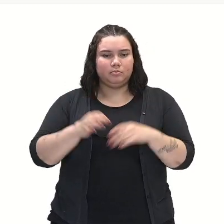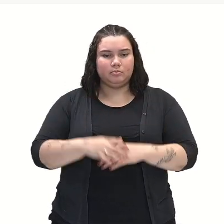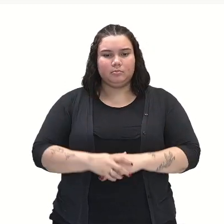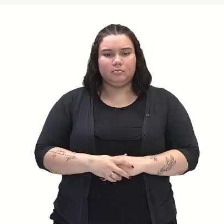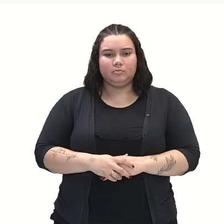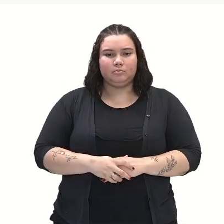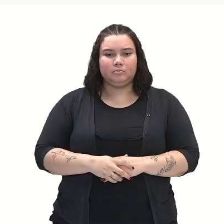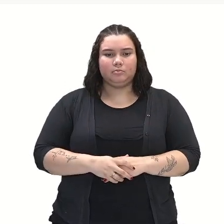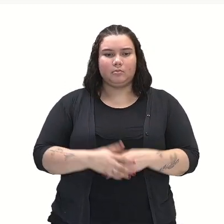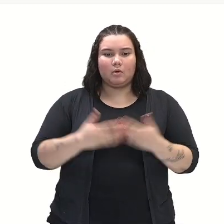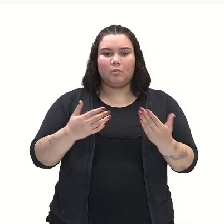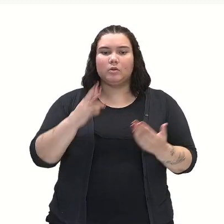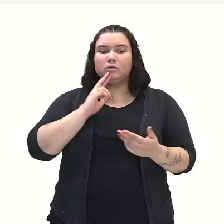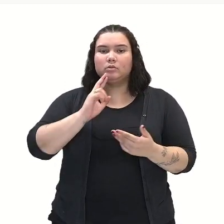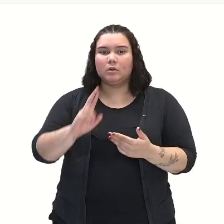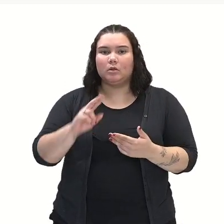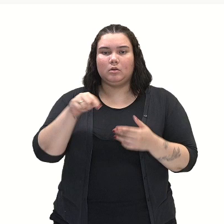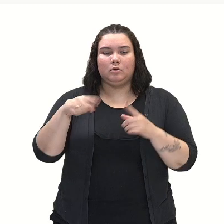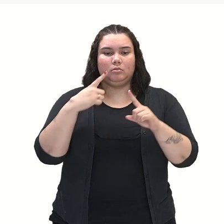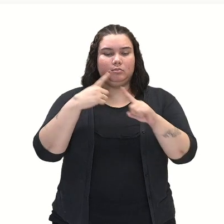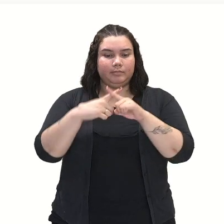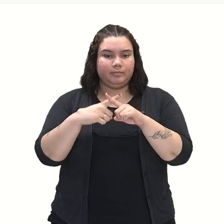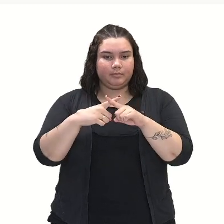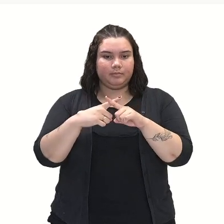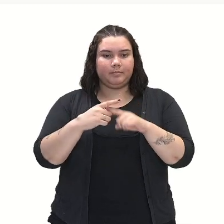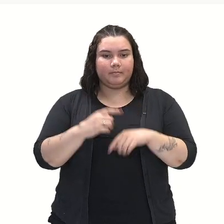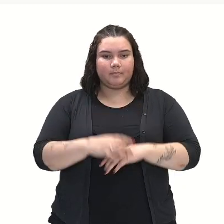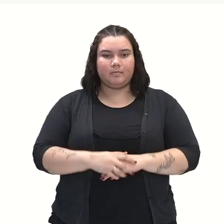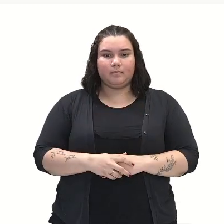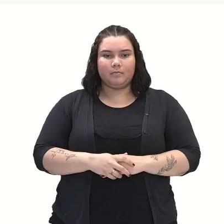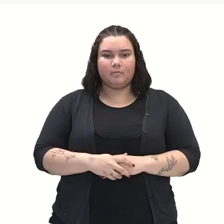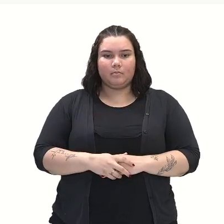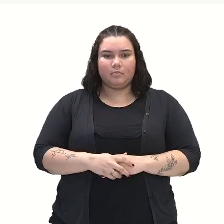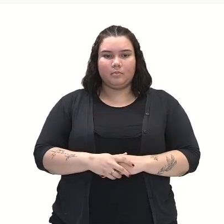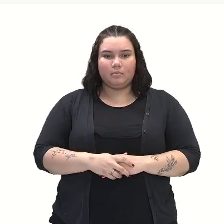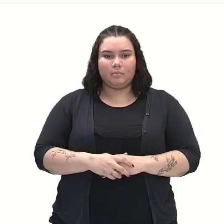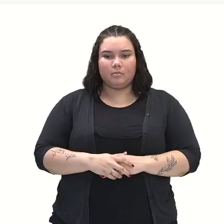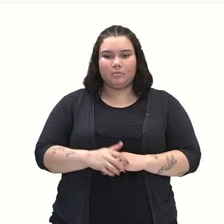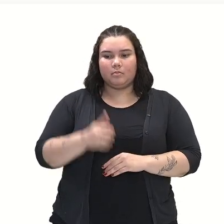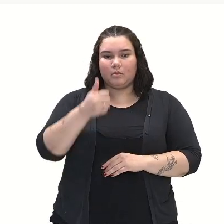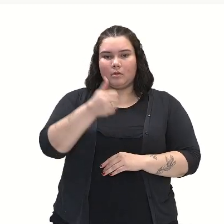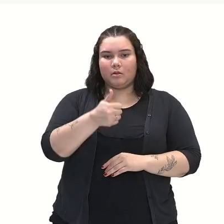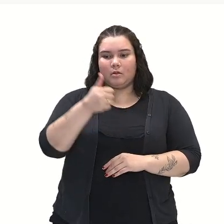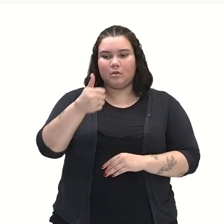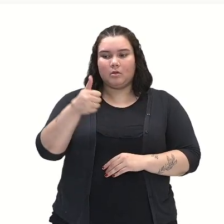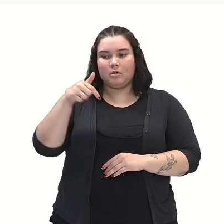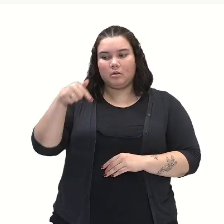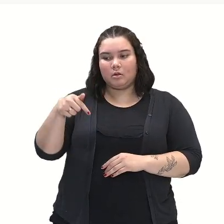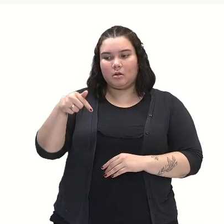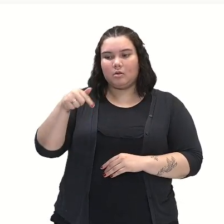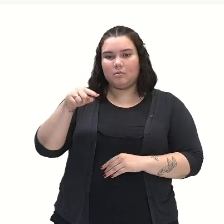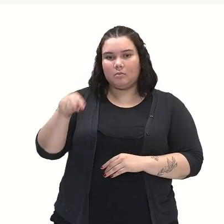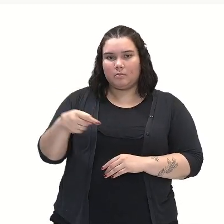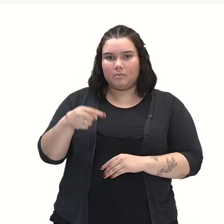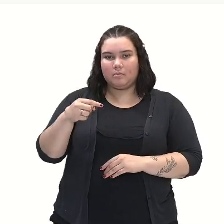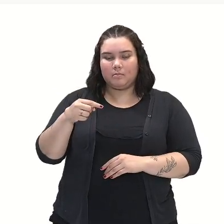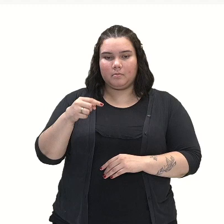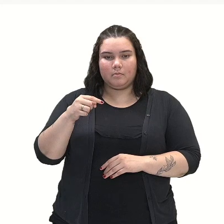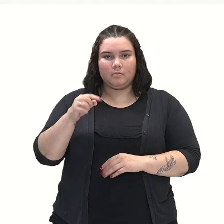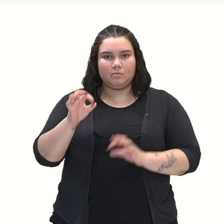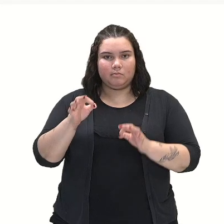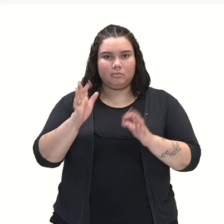o resultado dessa multiplicação vai dar 117.000, já fiz aqui antecipadamente,